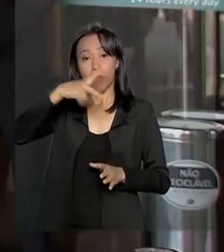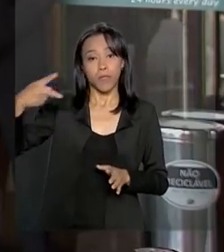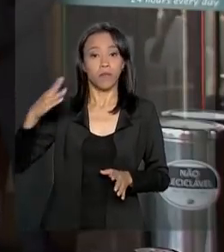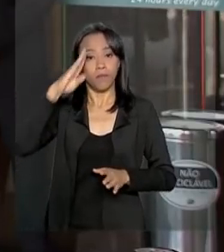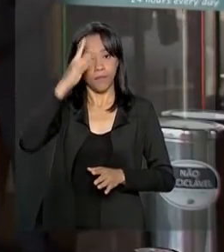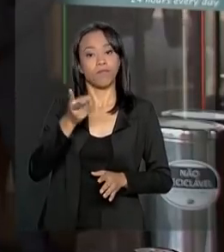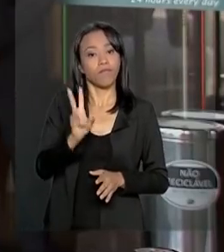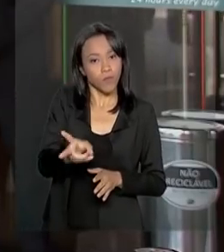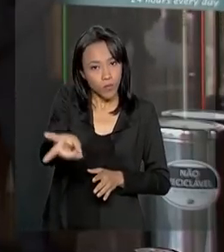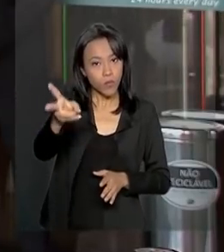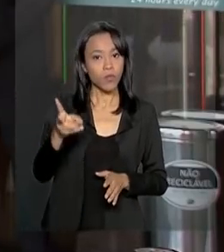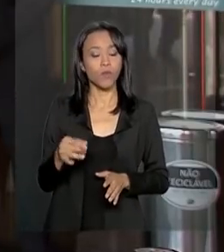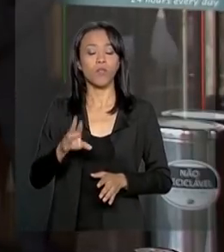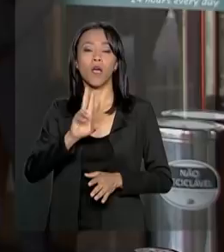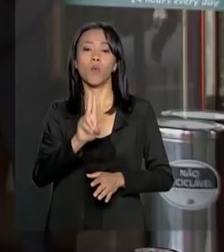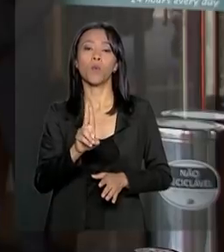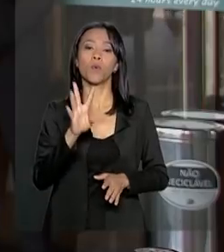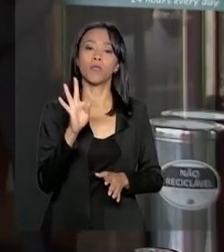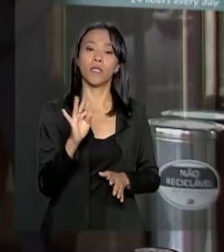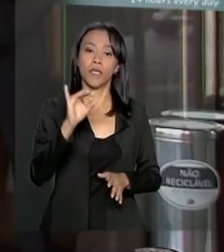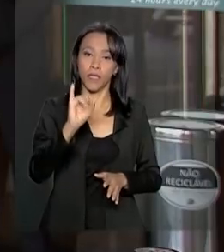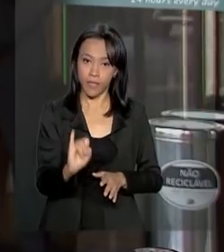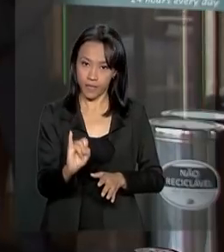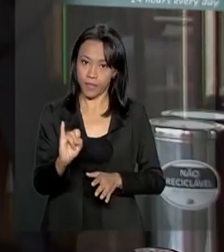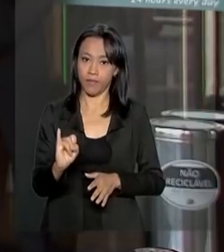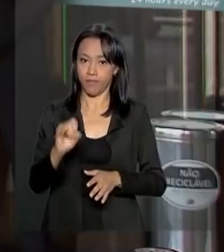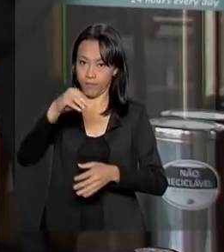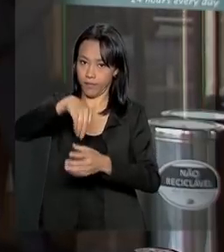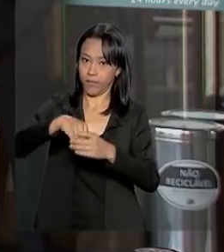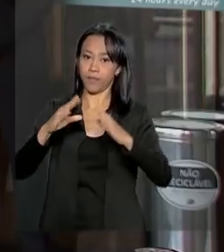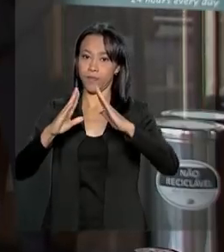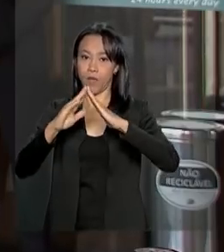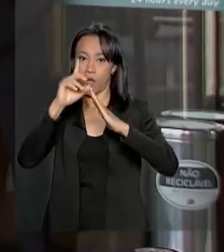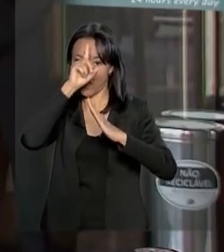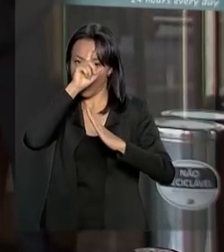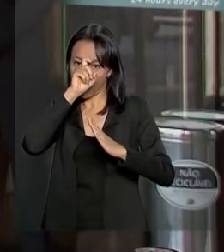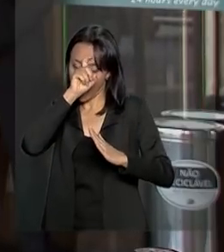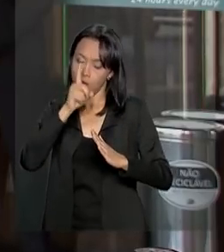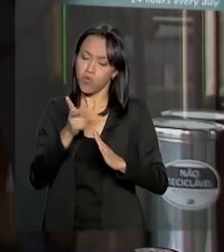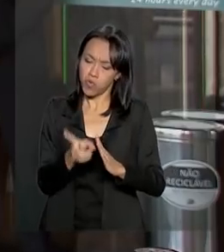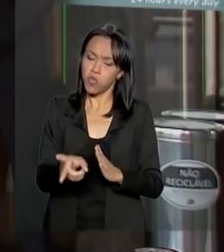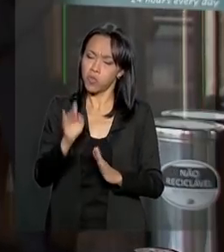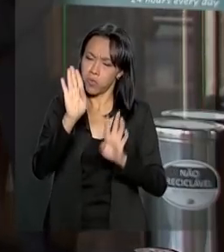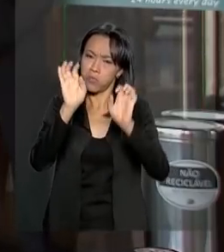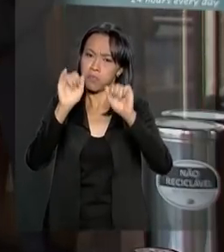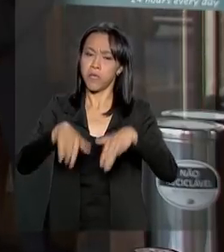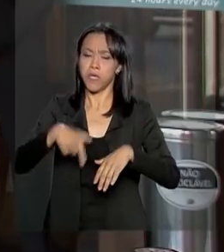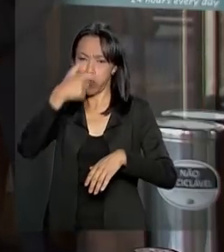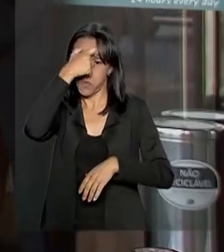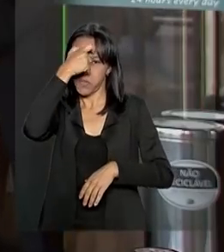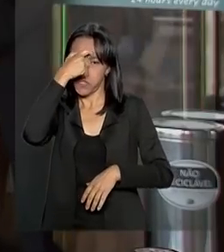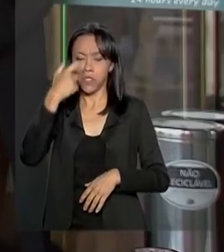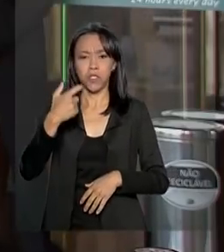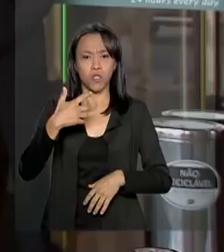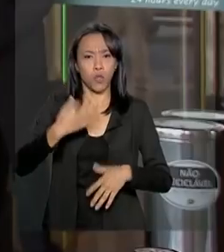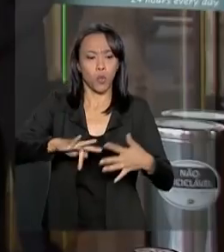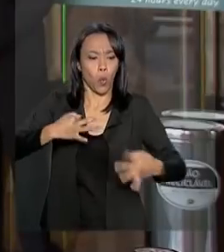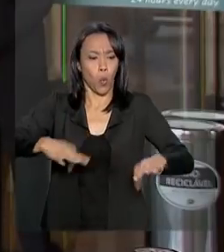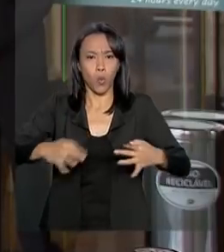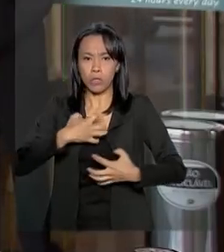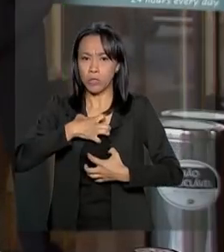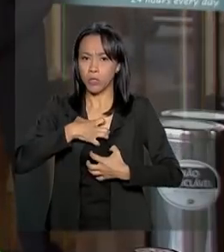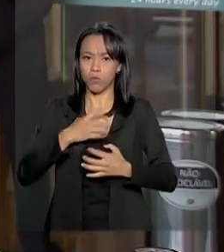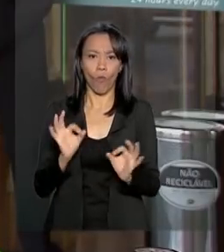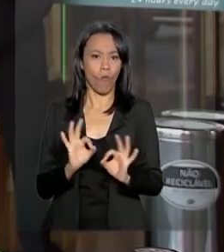de todo o dia de hoje em estado clínico estável, consciente e sem dor. O presidente